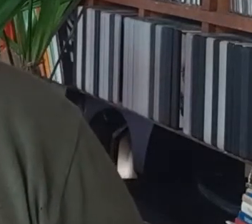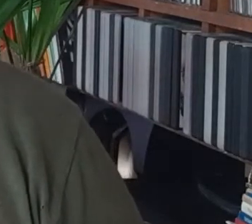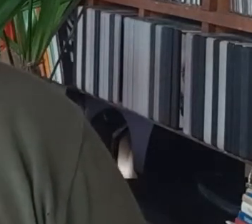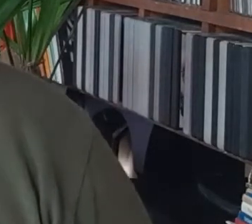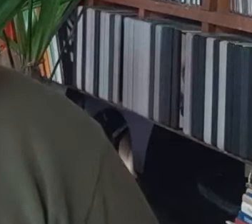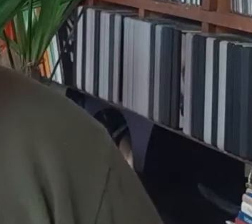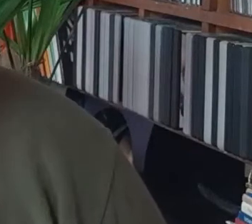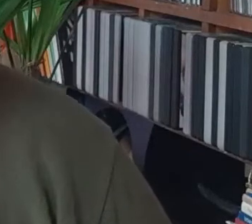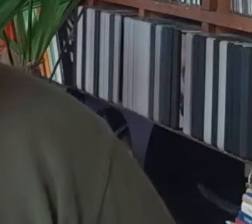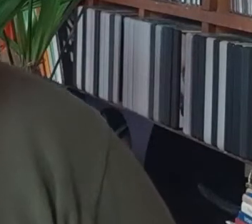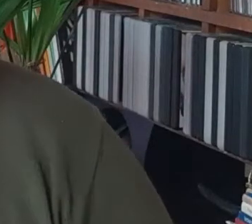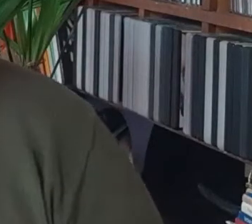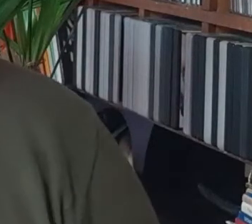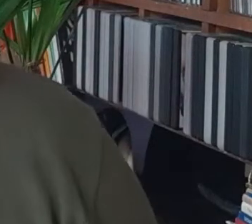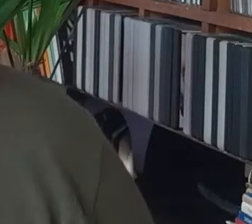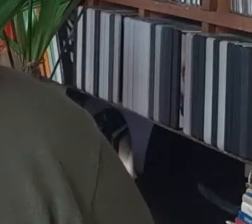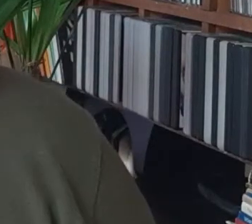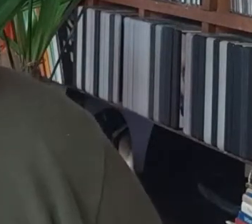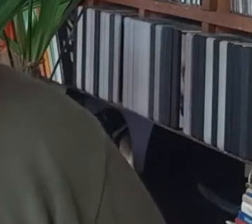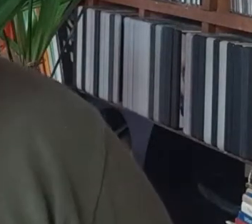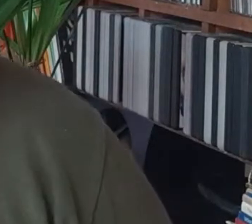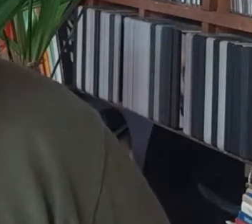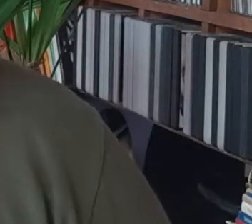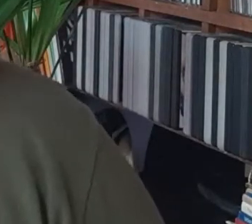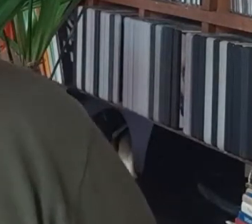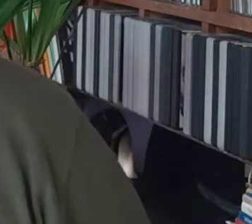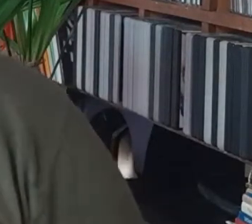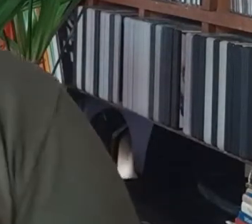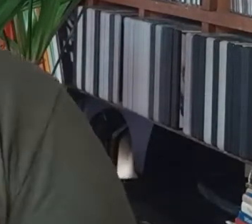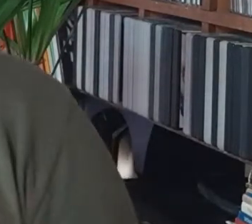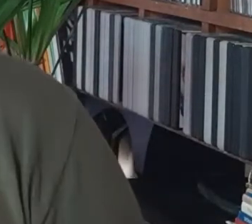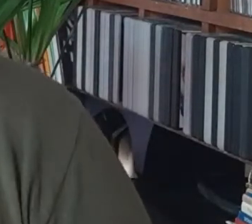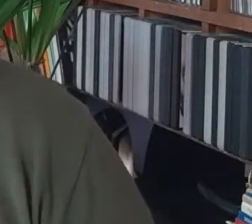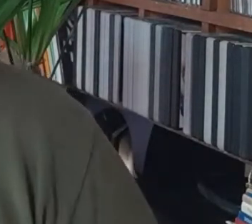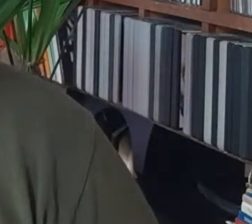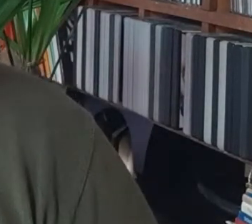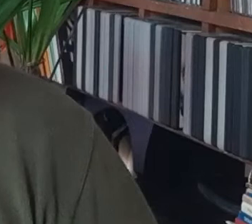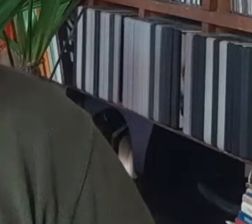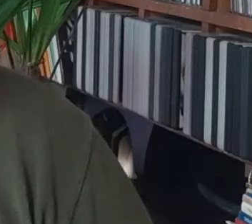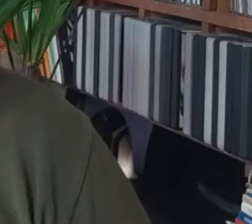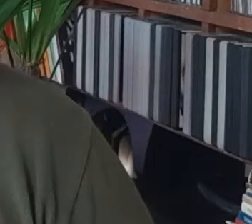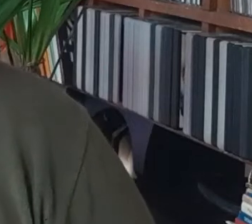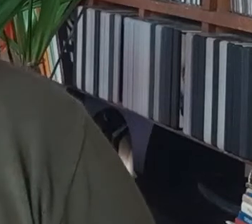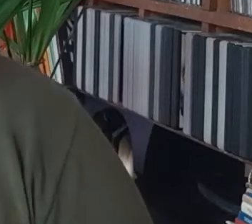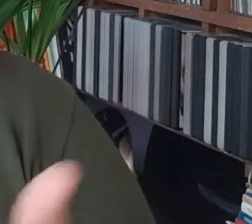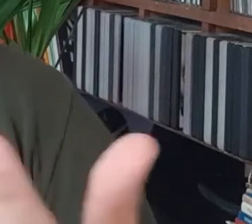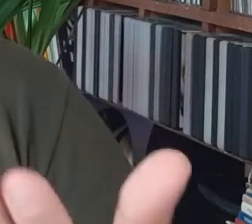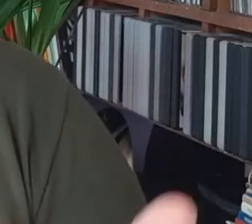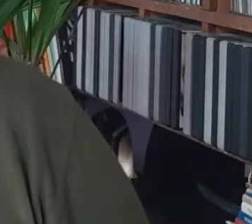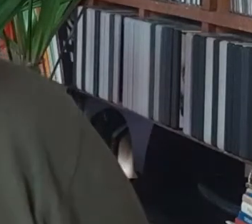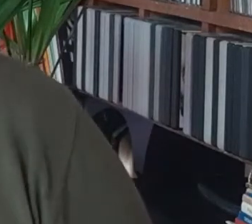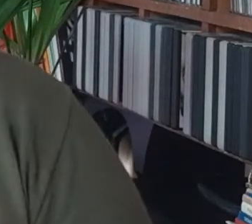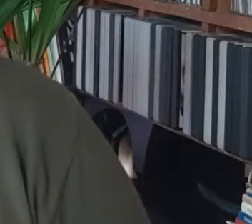educação. Destaca-se em sua trajetória profissional, sua atuação no Instituto Inhotim, onde fez parte da equipe que concebeu o espaço, referência em